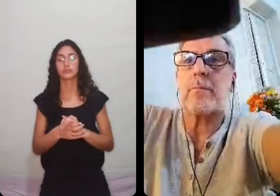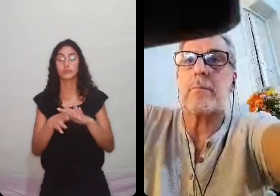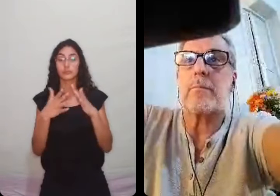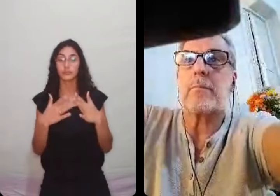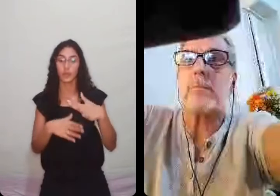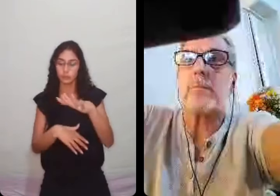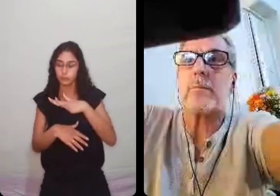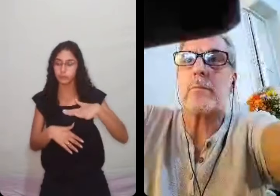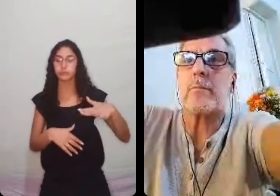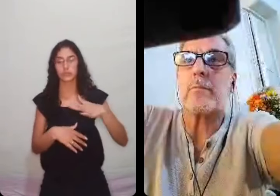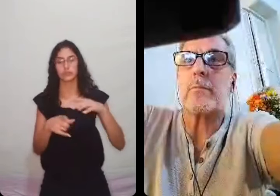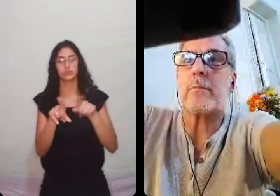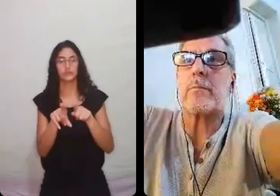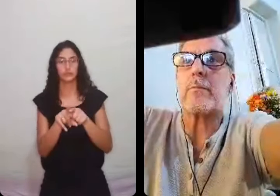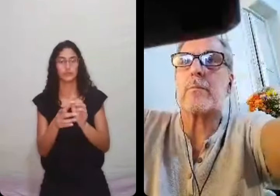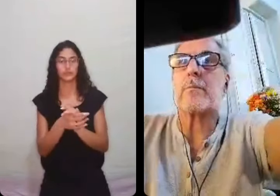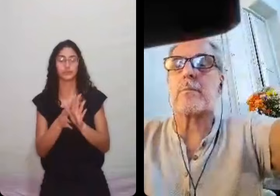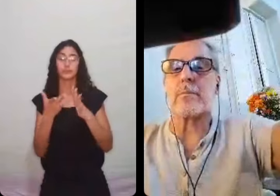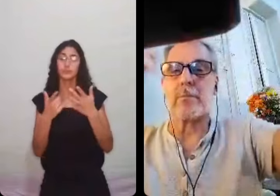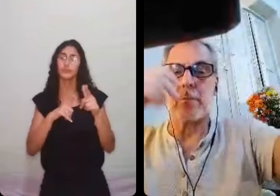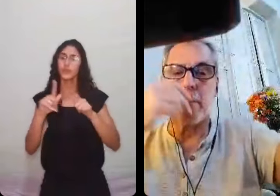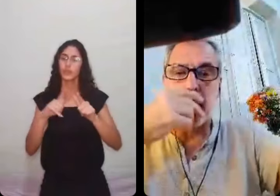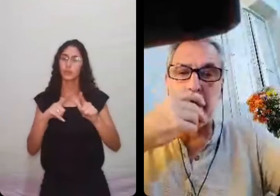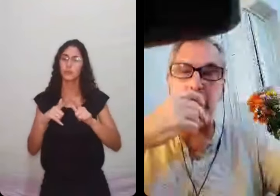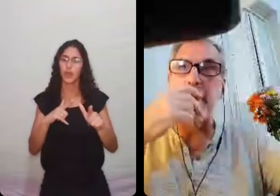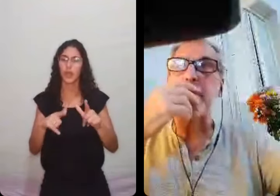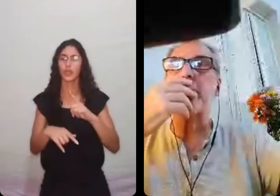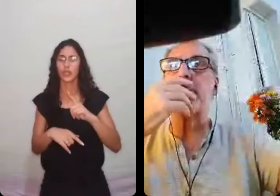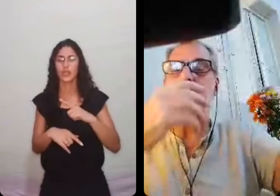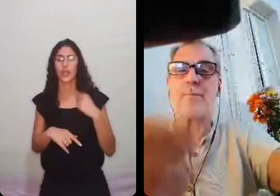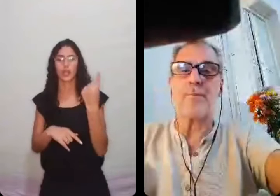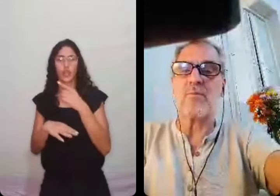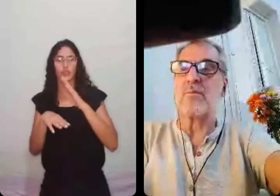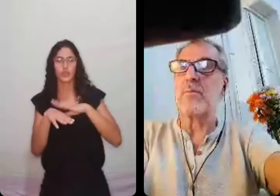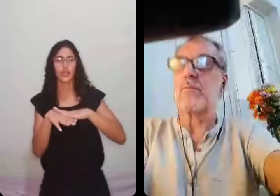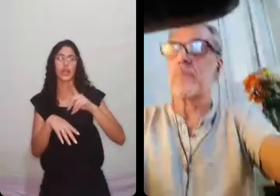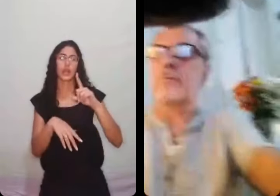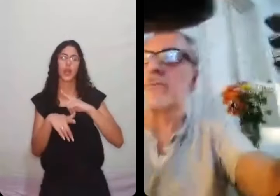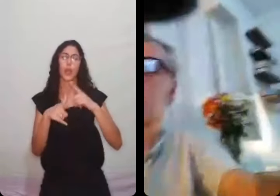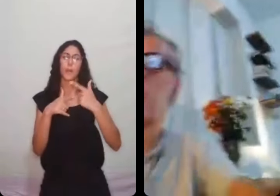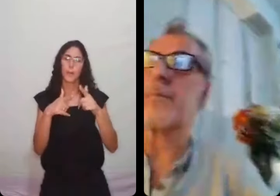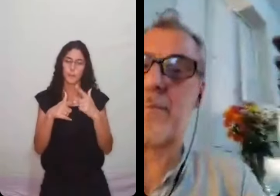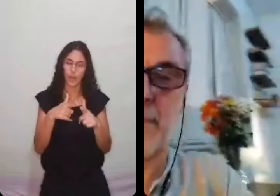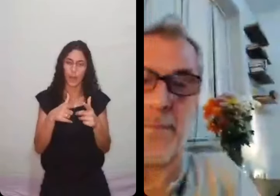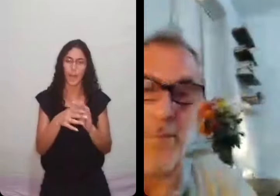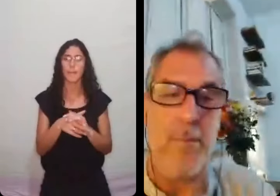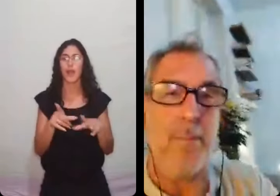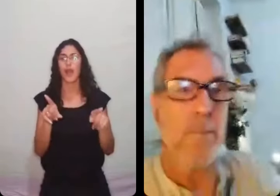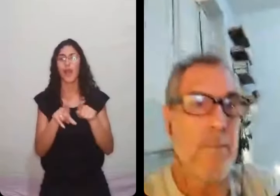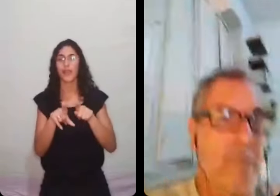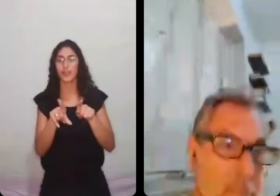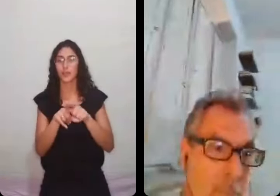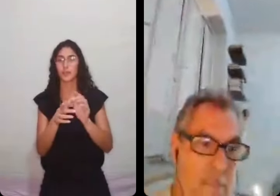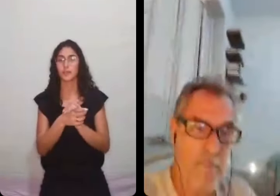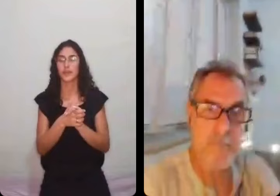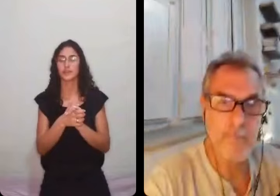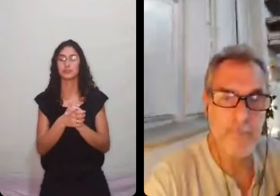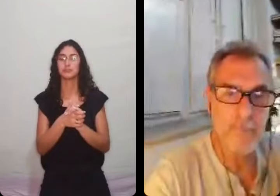Então, esse trabalho tem esse cunho ambiental, né? Principalmente que é seguindo as